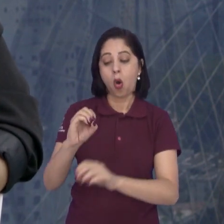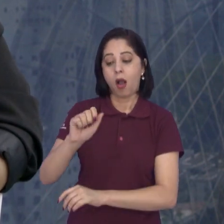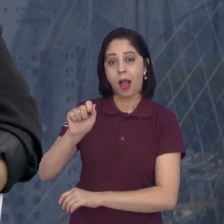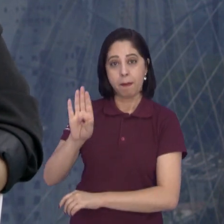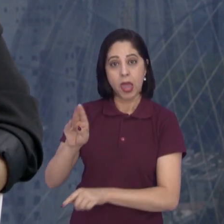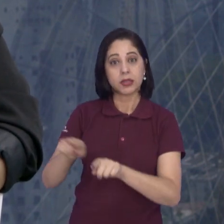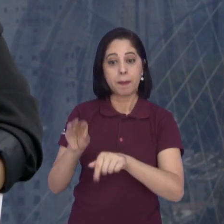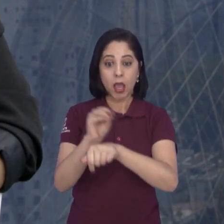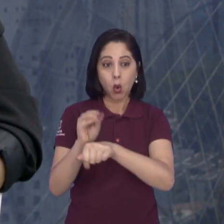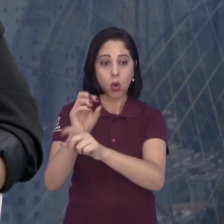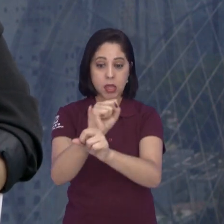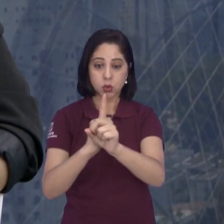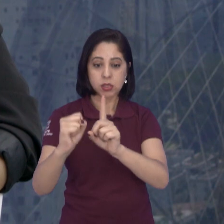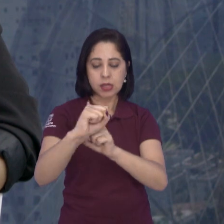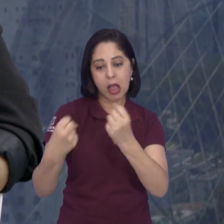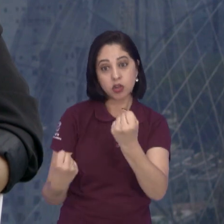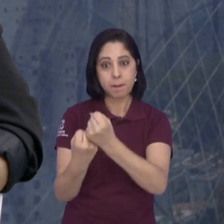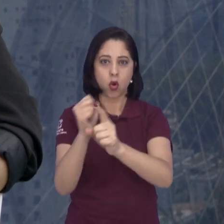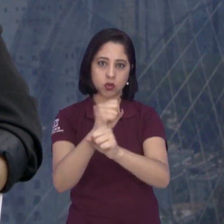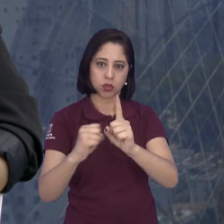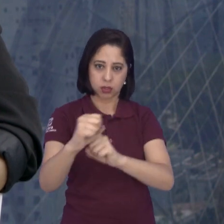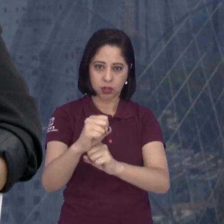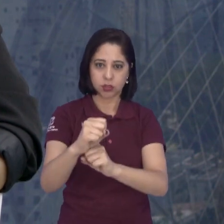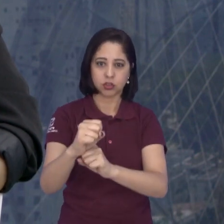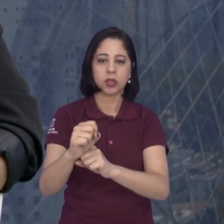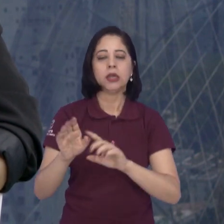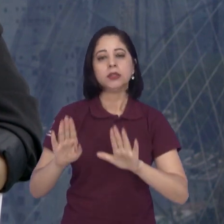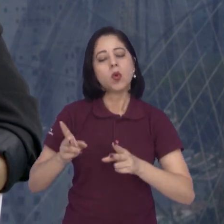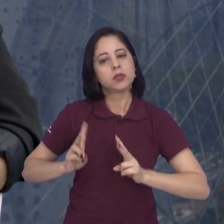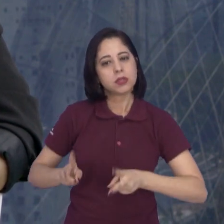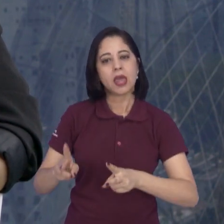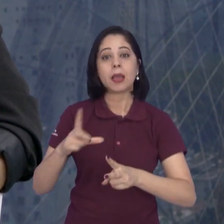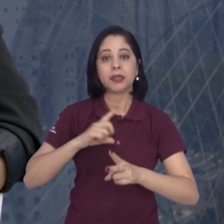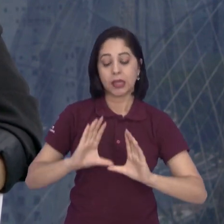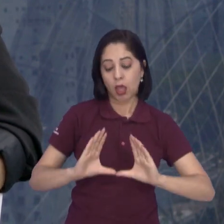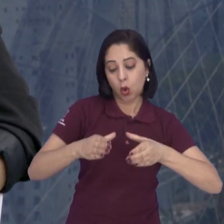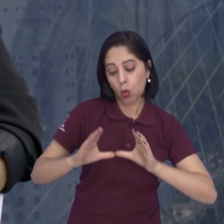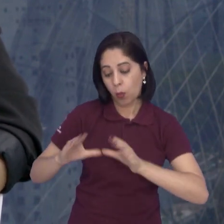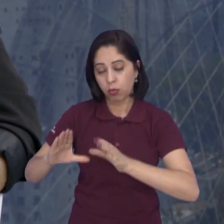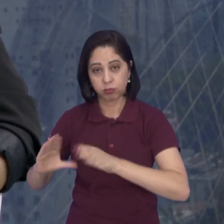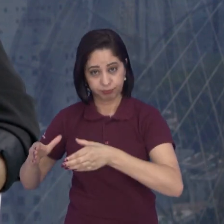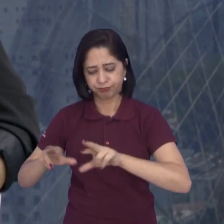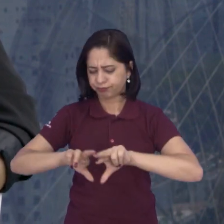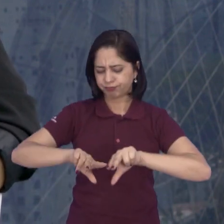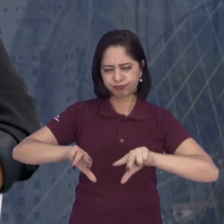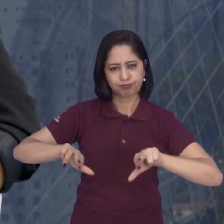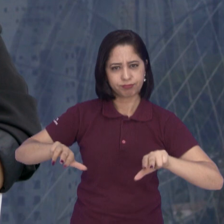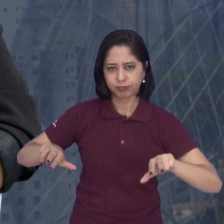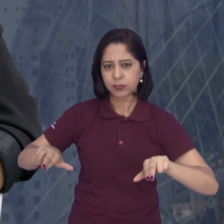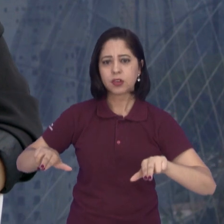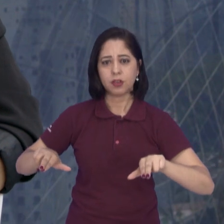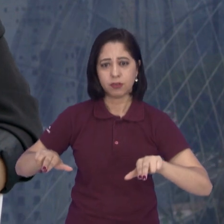cuidar da sociedade. Então, assim, normalmente dentro das ordens a gente tem várias comissões, né, como a gente divide esses trabalhos,